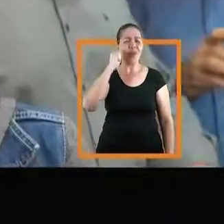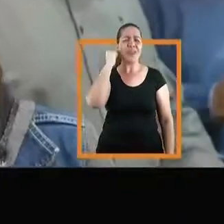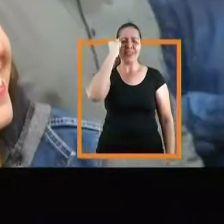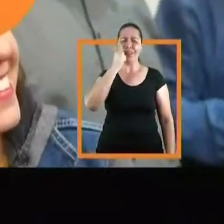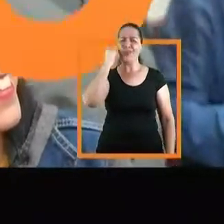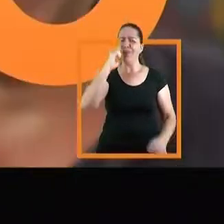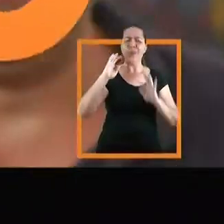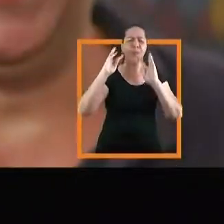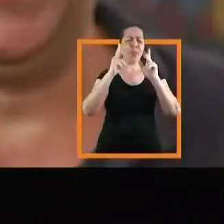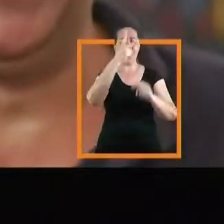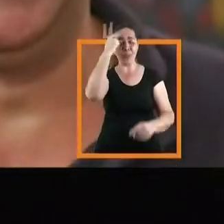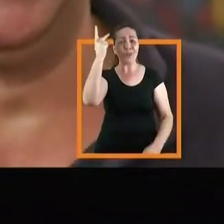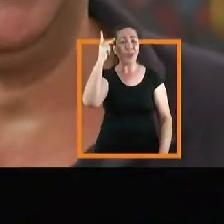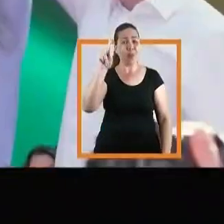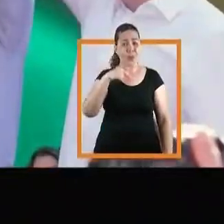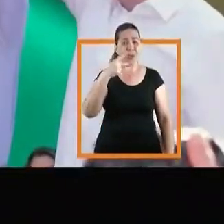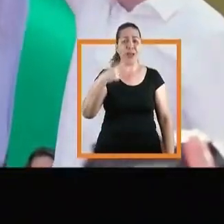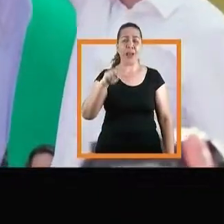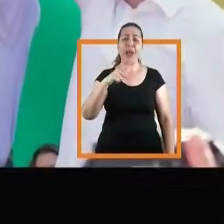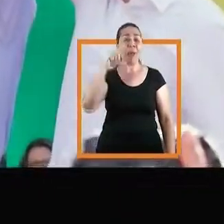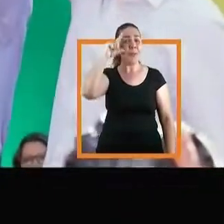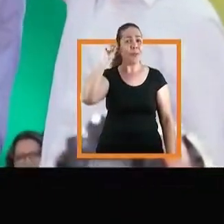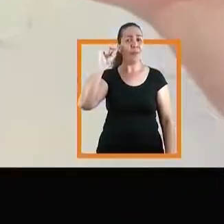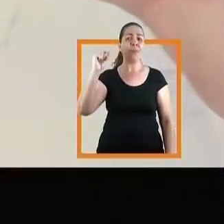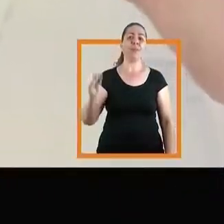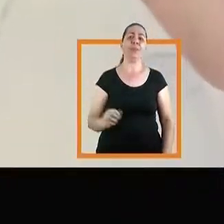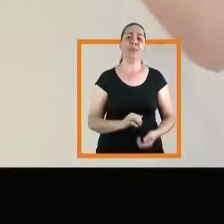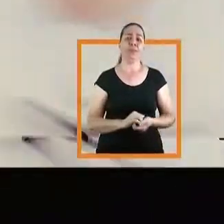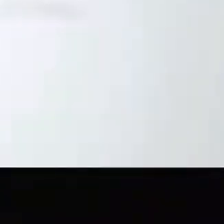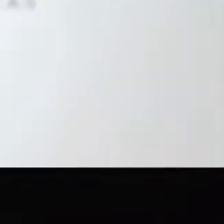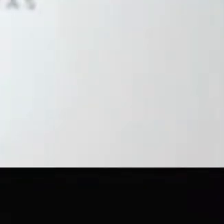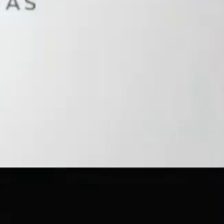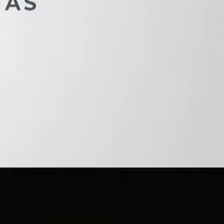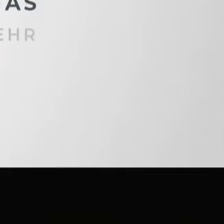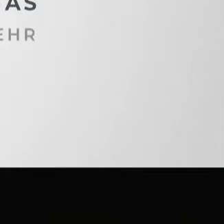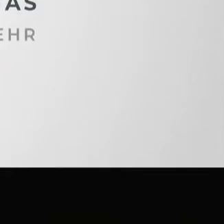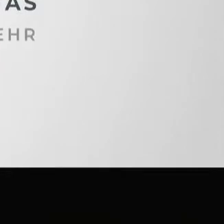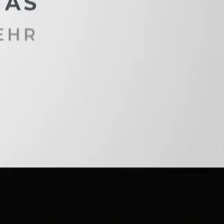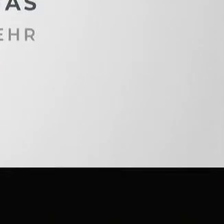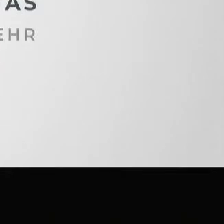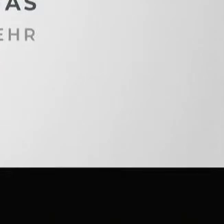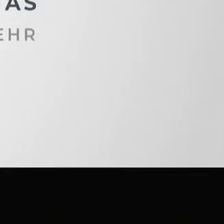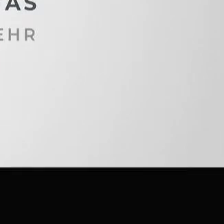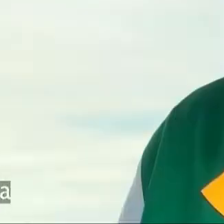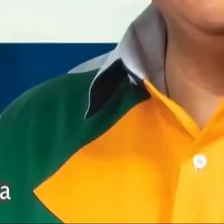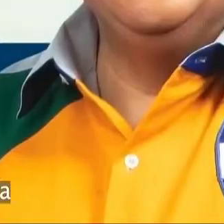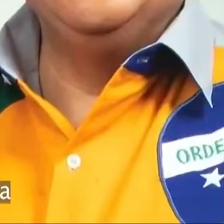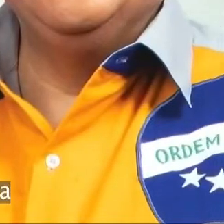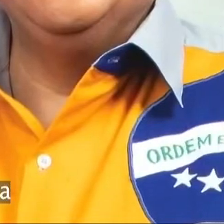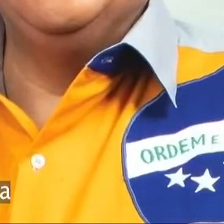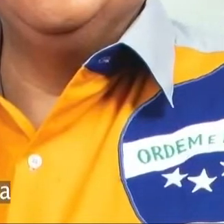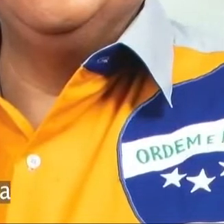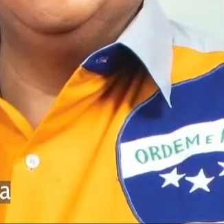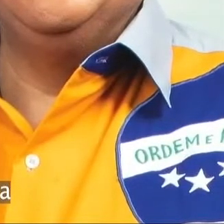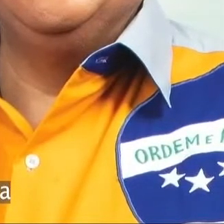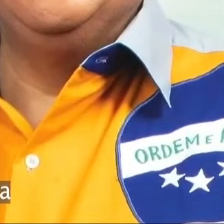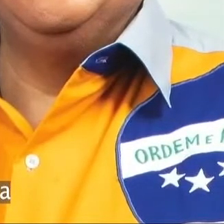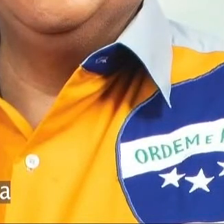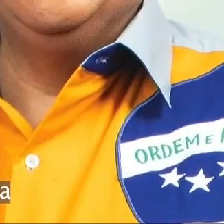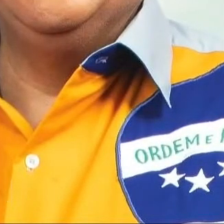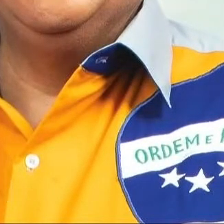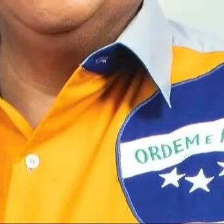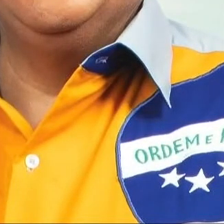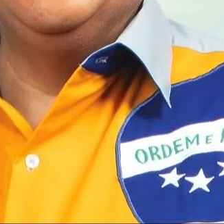diarista, Márcio França 400. O senador de todos os paulistas. Começa agora o programa